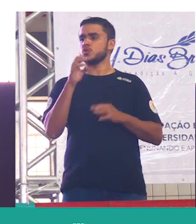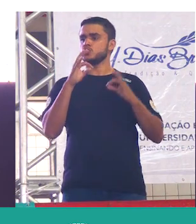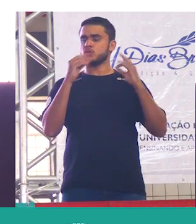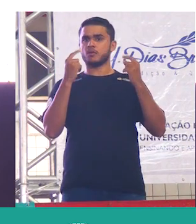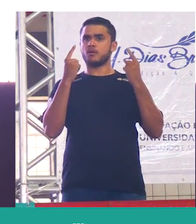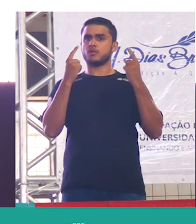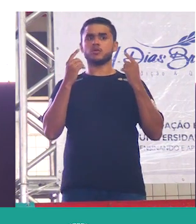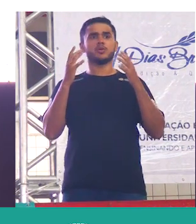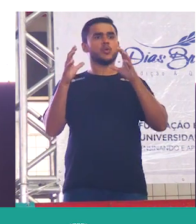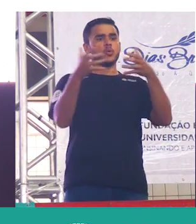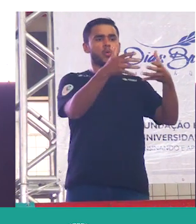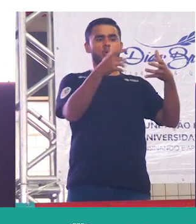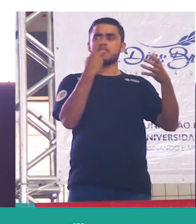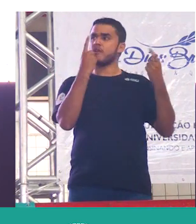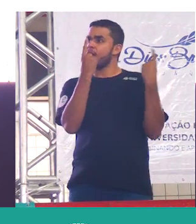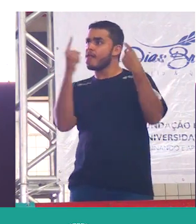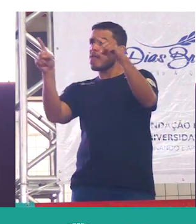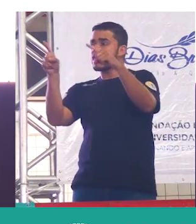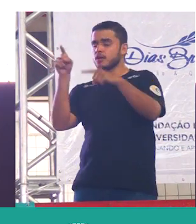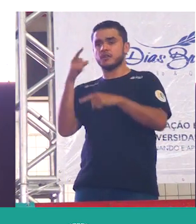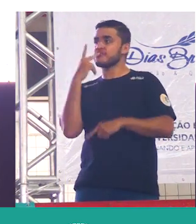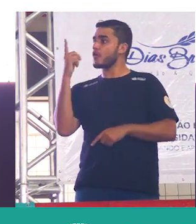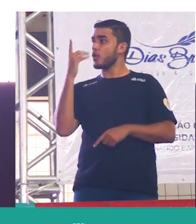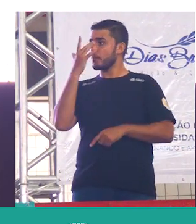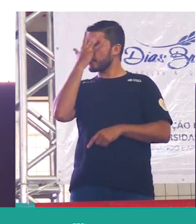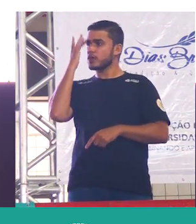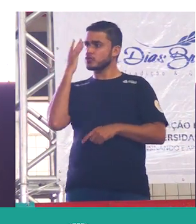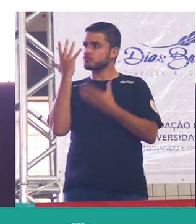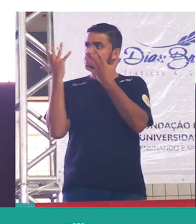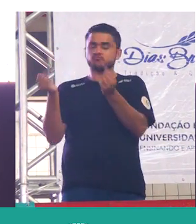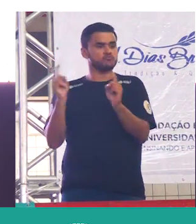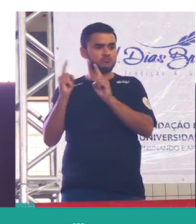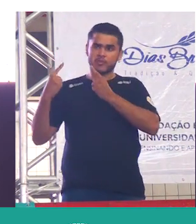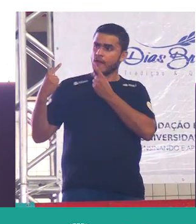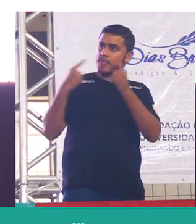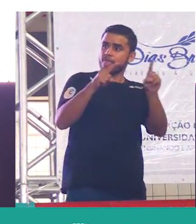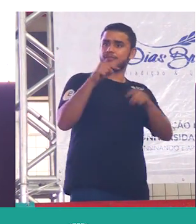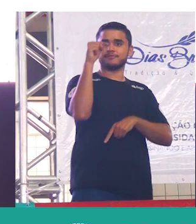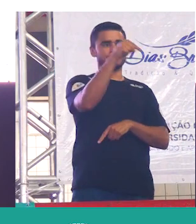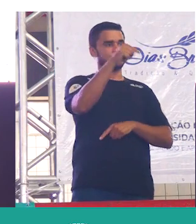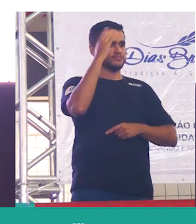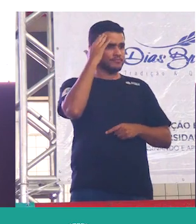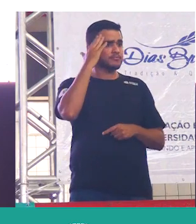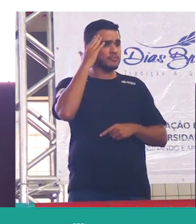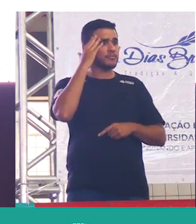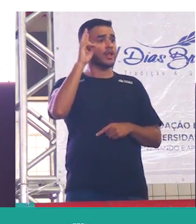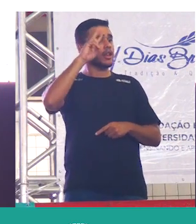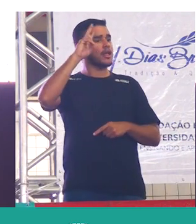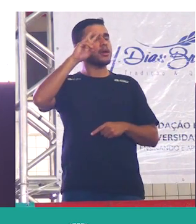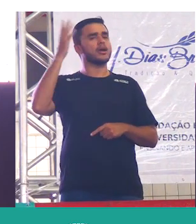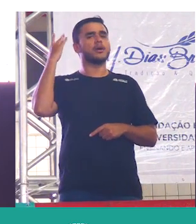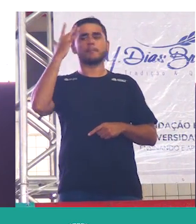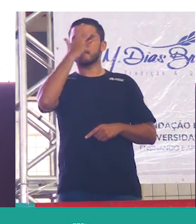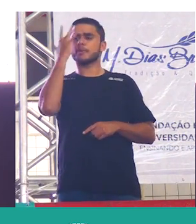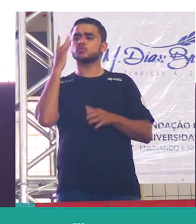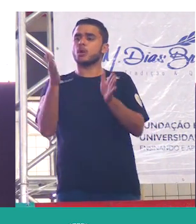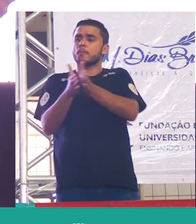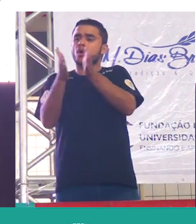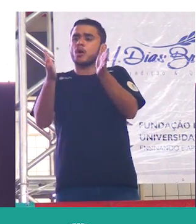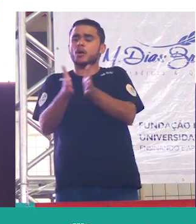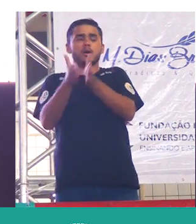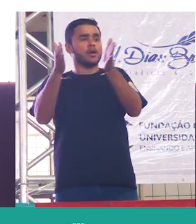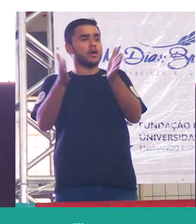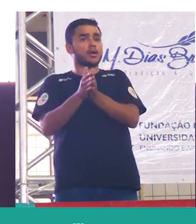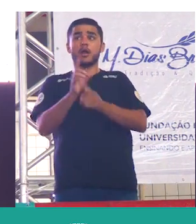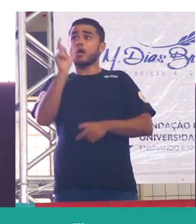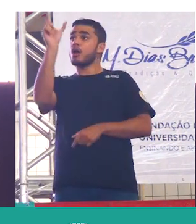atacando políticos que eram contra o Vargas, porque naquela época muita gente, principalmente os mais pobres, viam